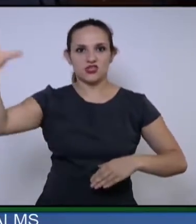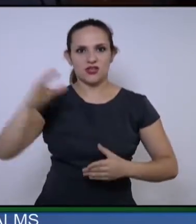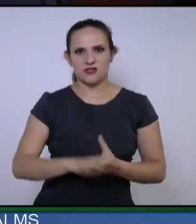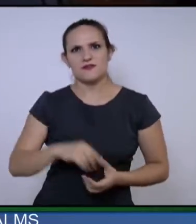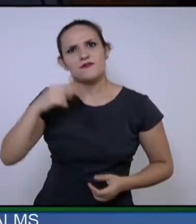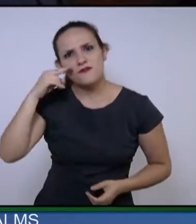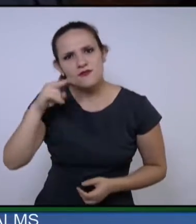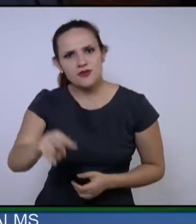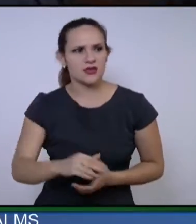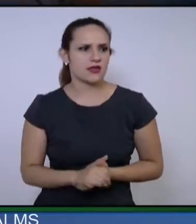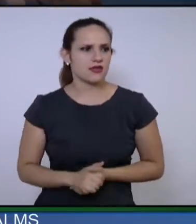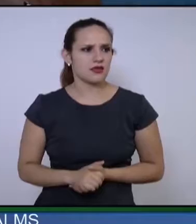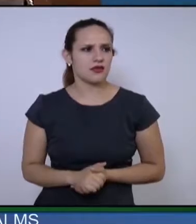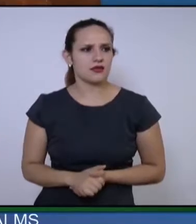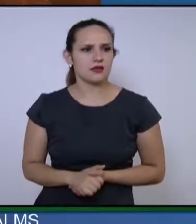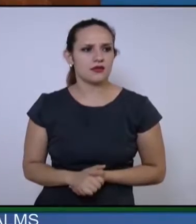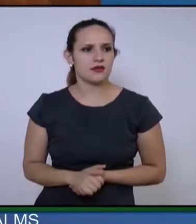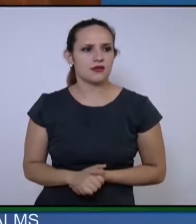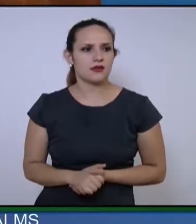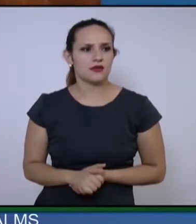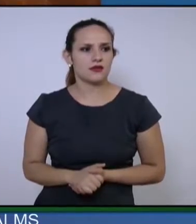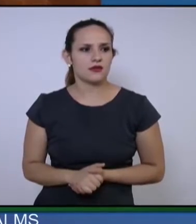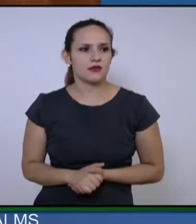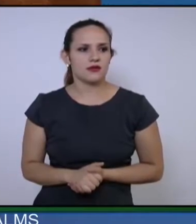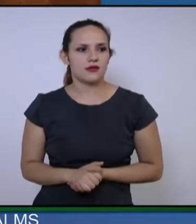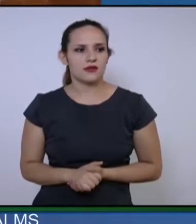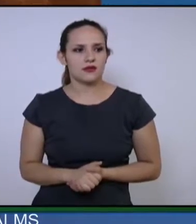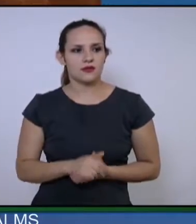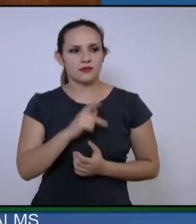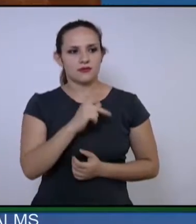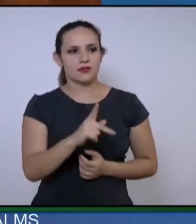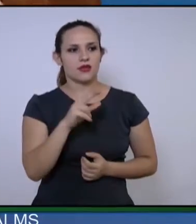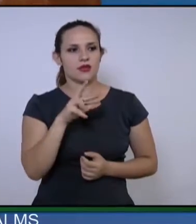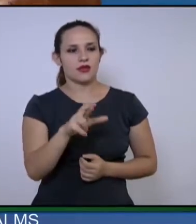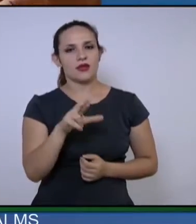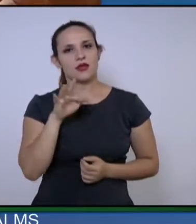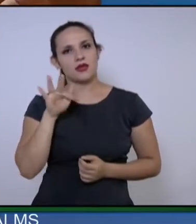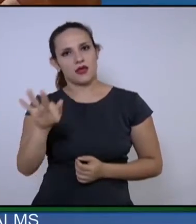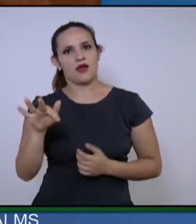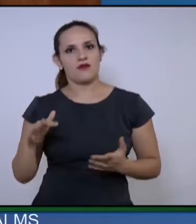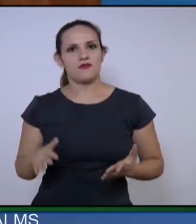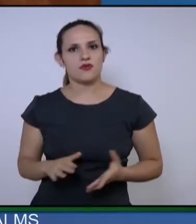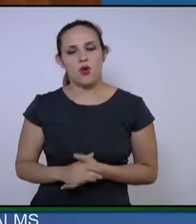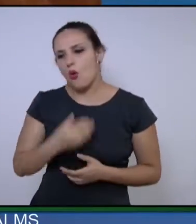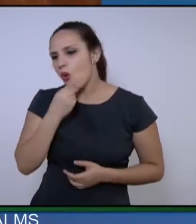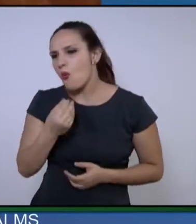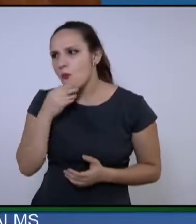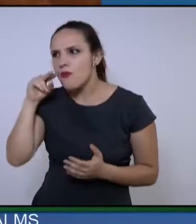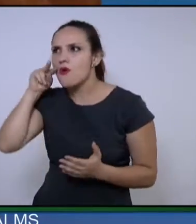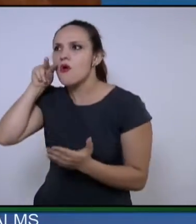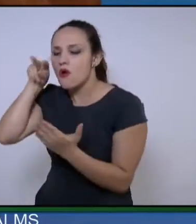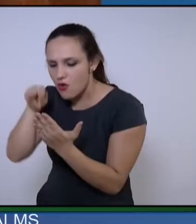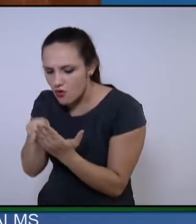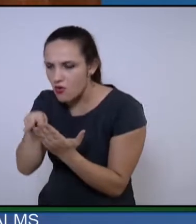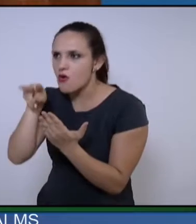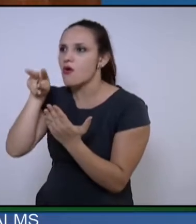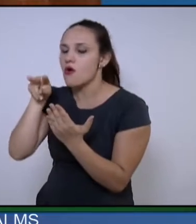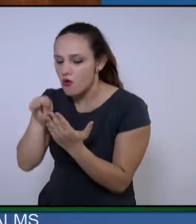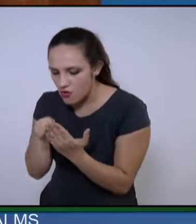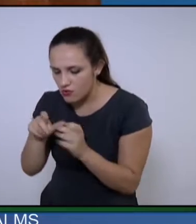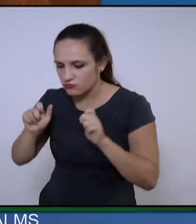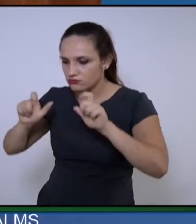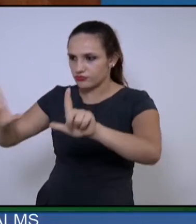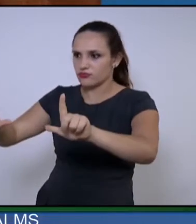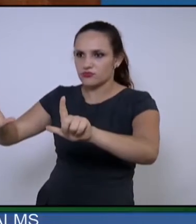Polícia Rodoviária Federal é ter a gente olhando o computador para ver simplesmente a placa, se trata de um veículo